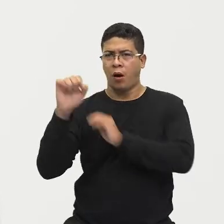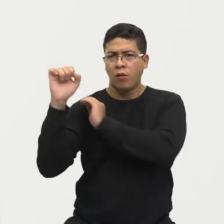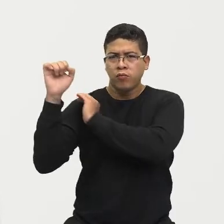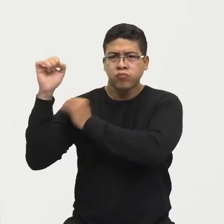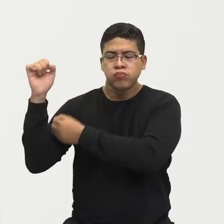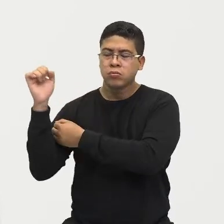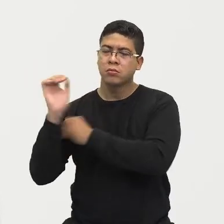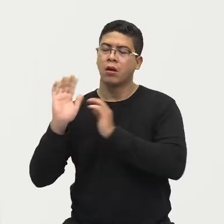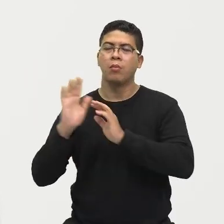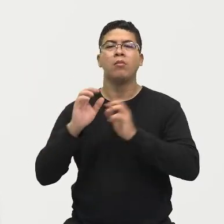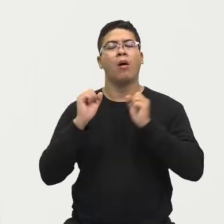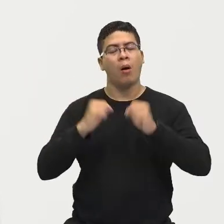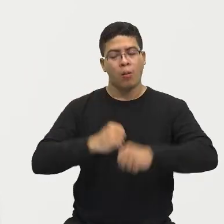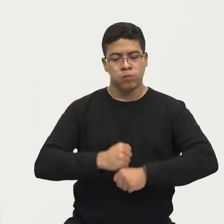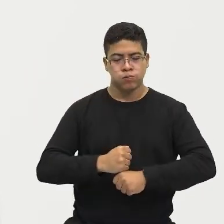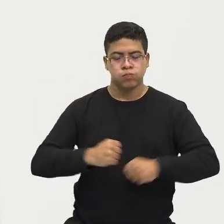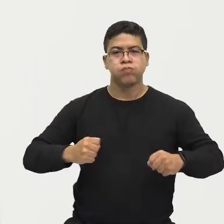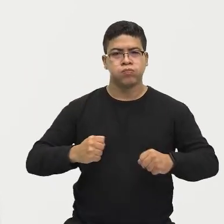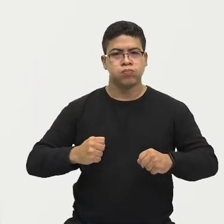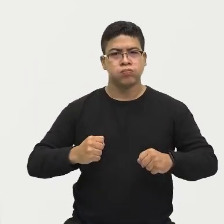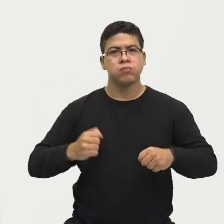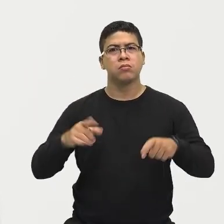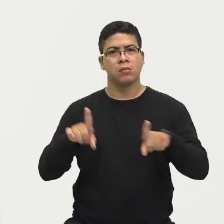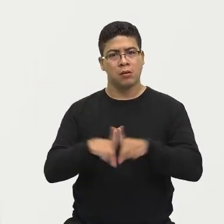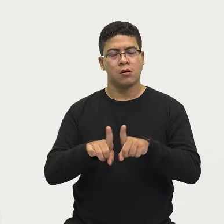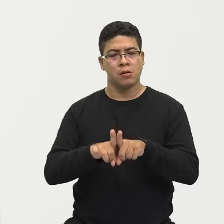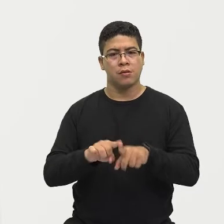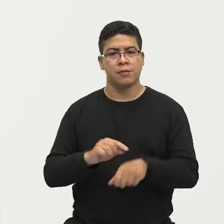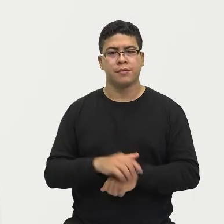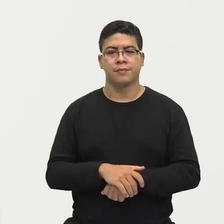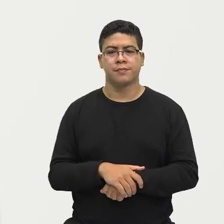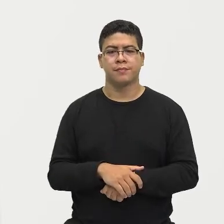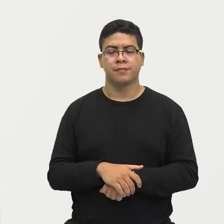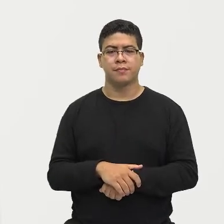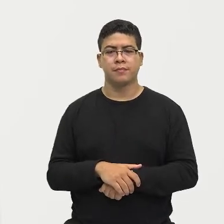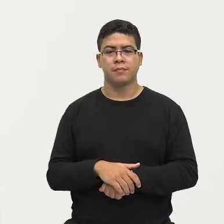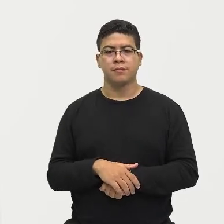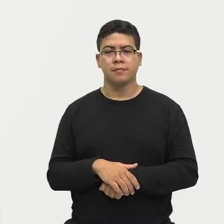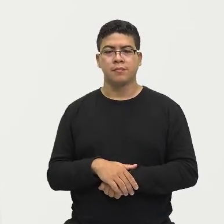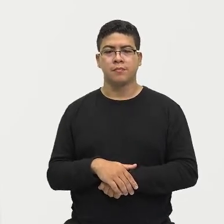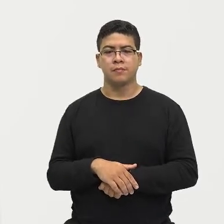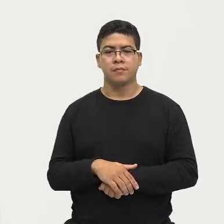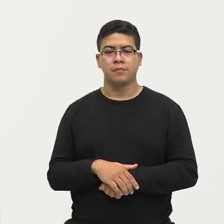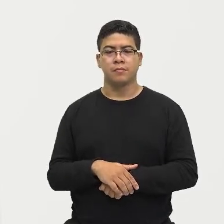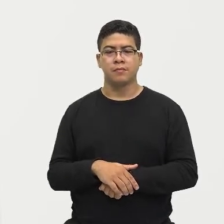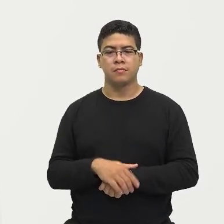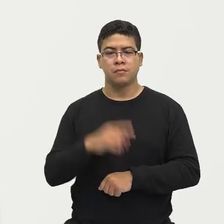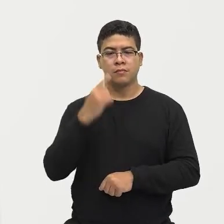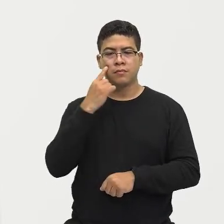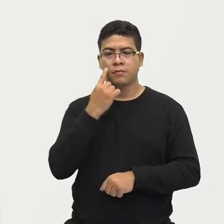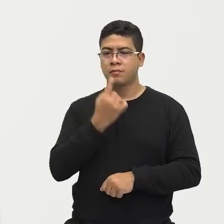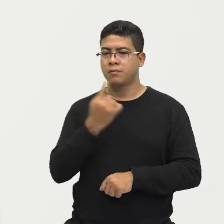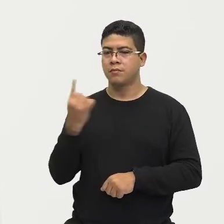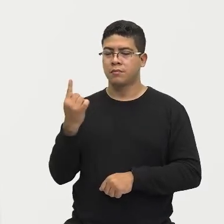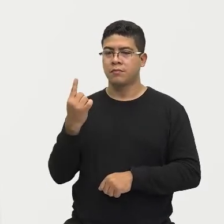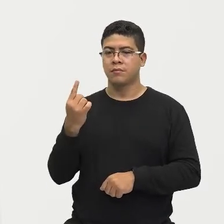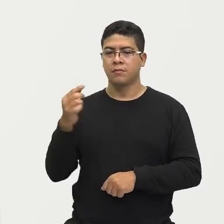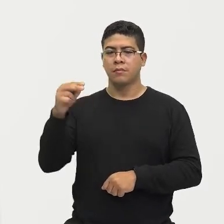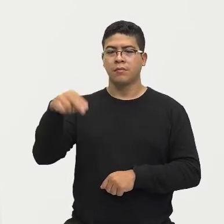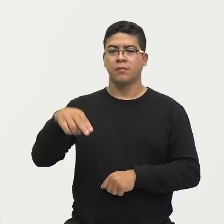corpulento. Exemplo aqui, olha só. Um nenê forte e